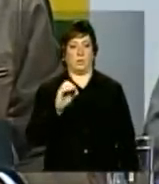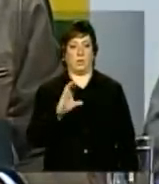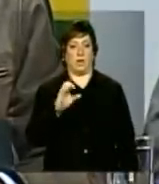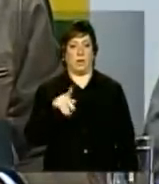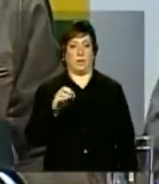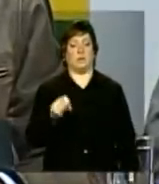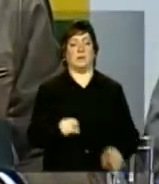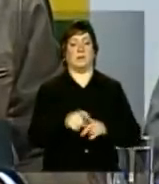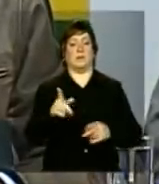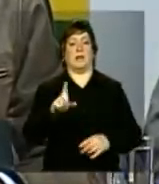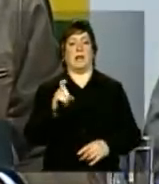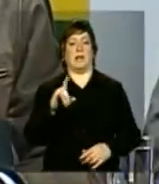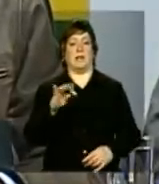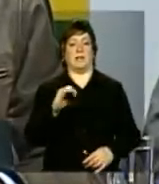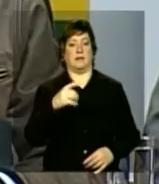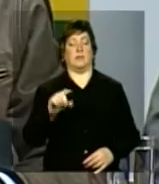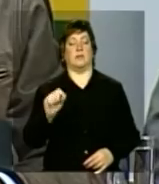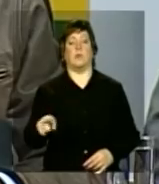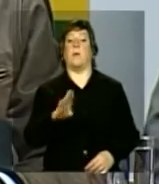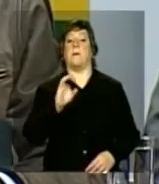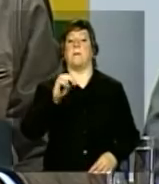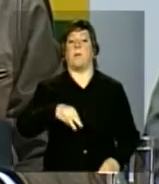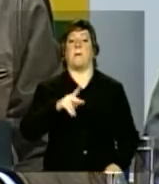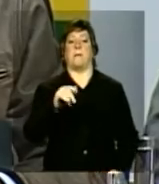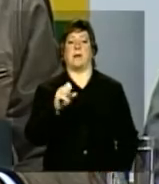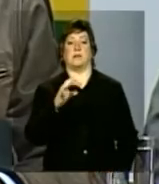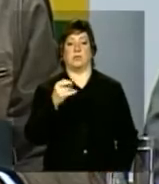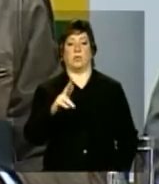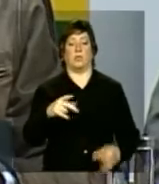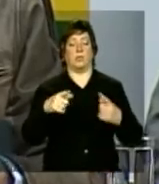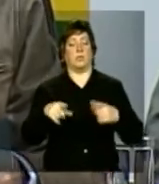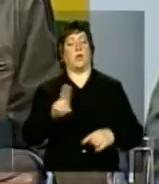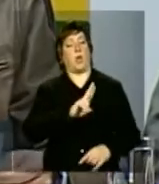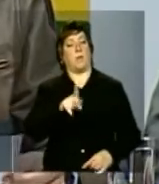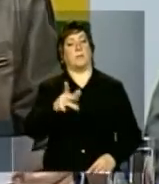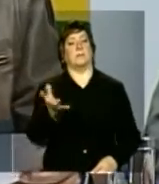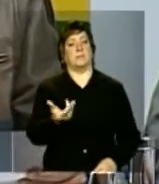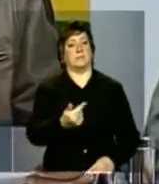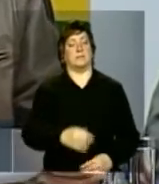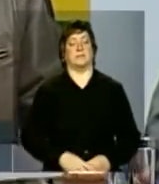certo Bom Pastor Que belo